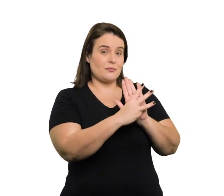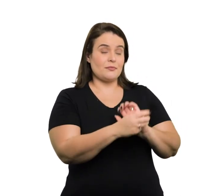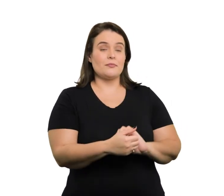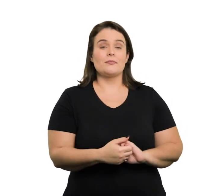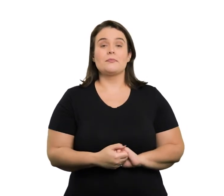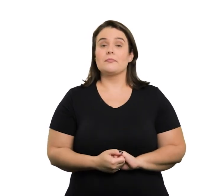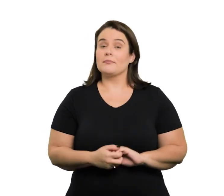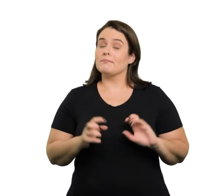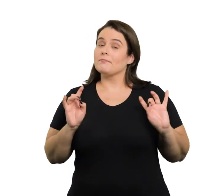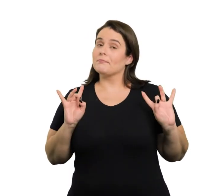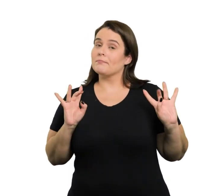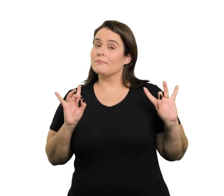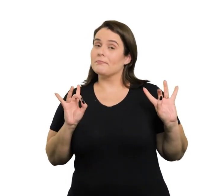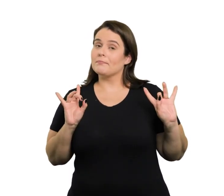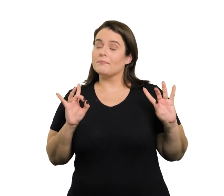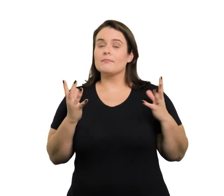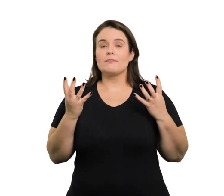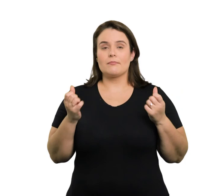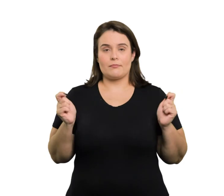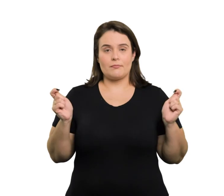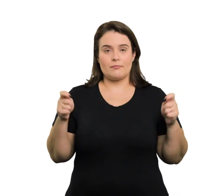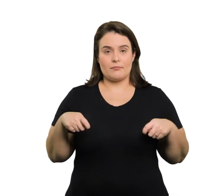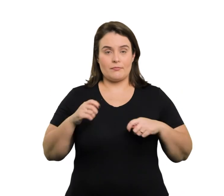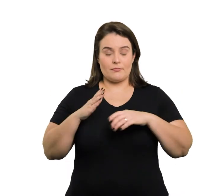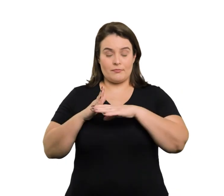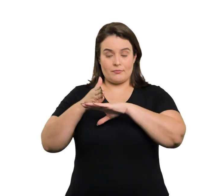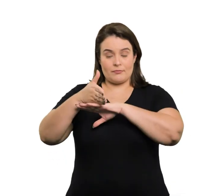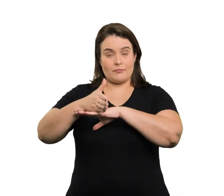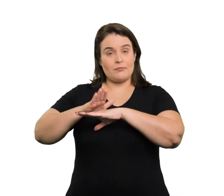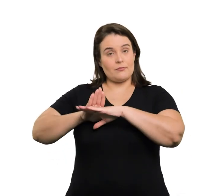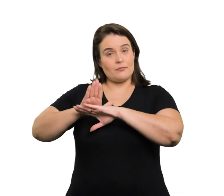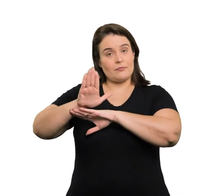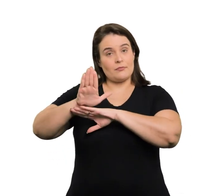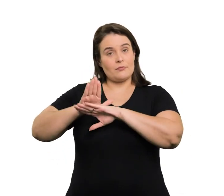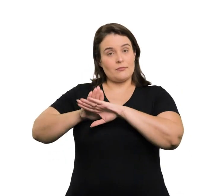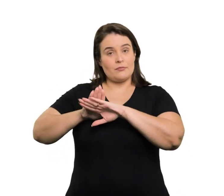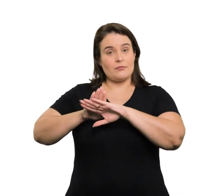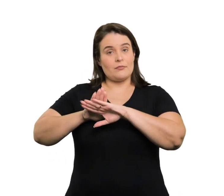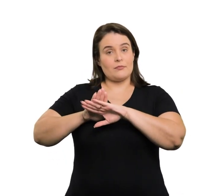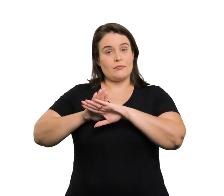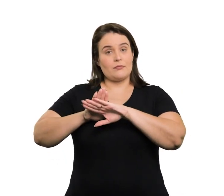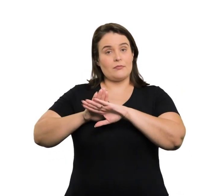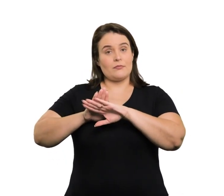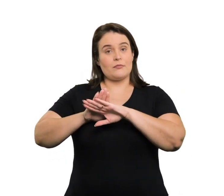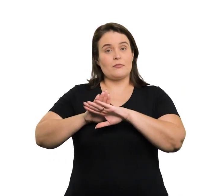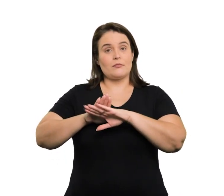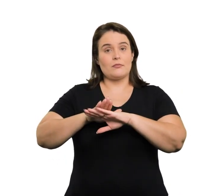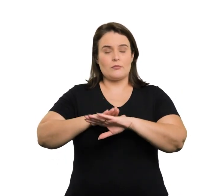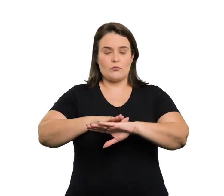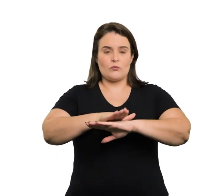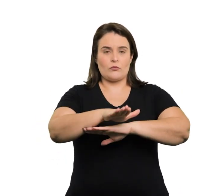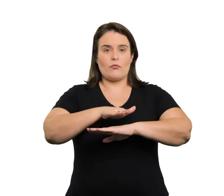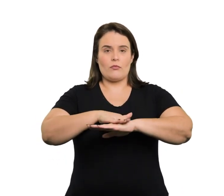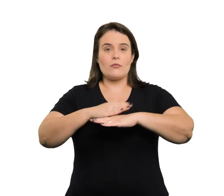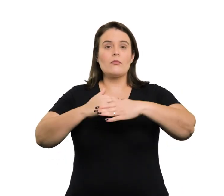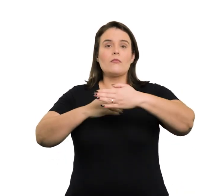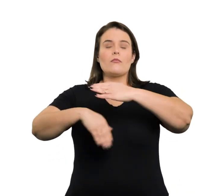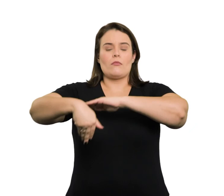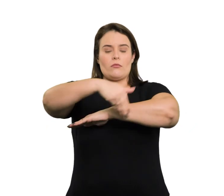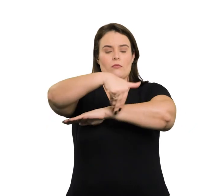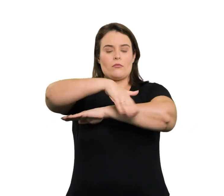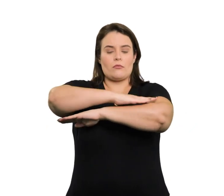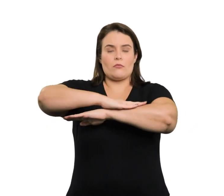3º. Excepcionalmente, poderão ser aceitas rampas de acesso ao imóvel que avancem sobre o